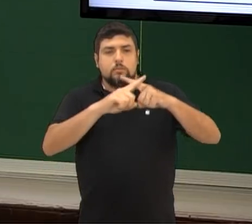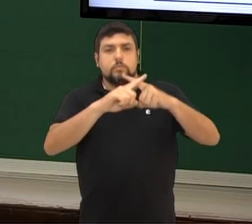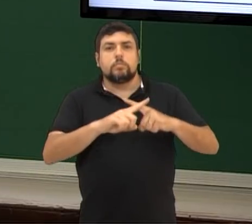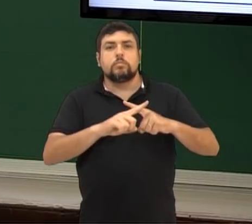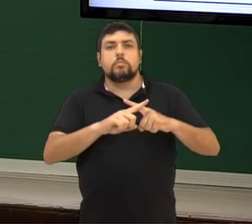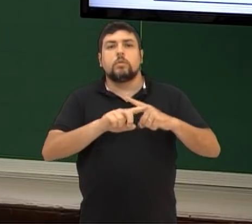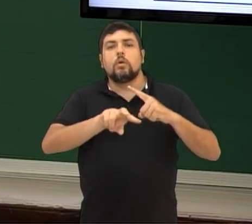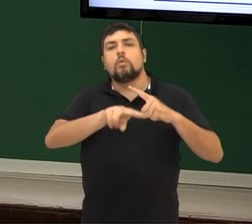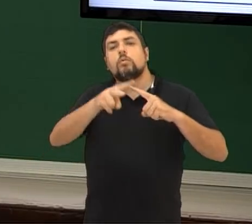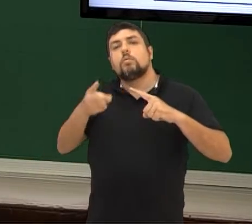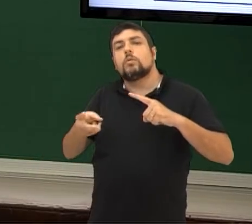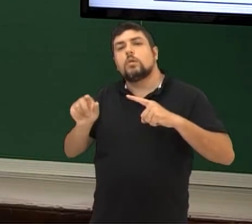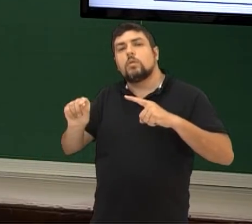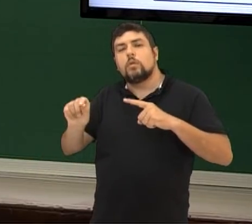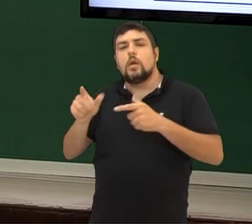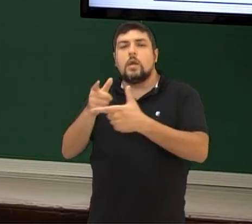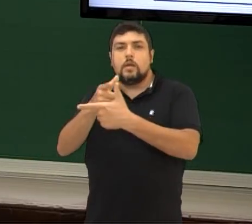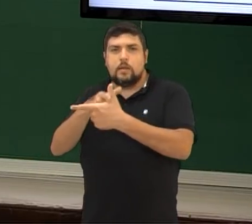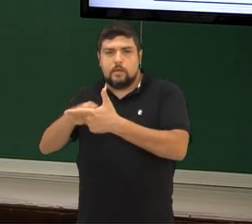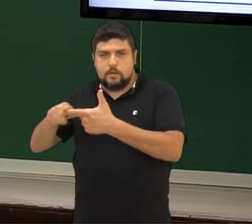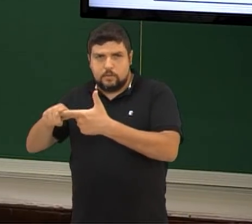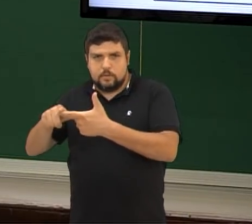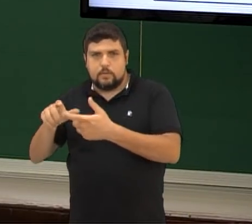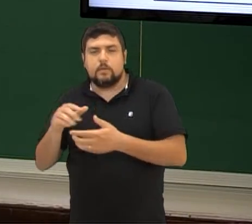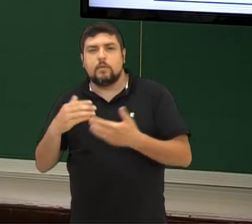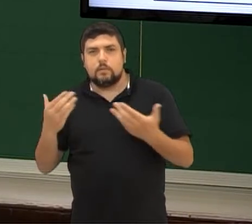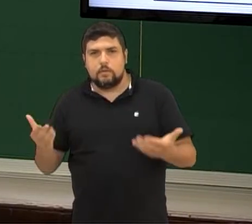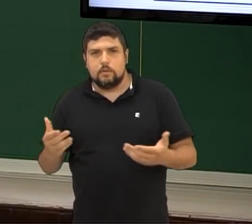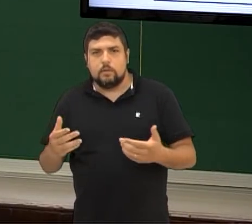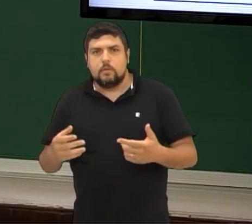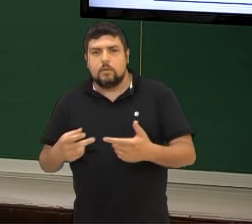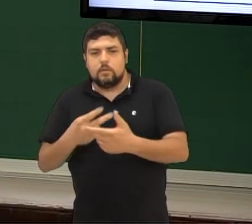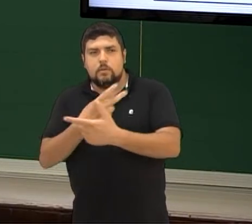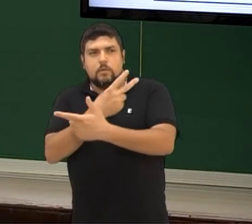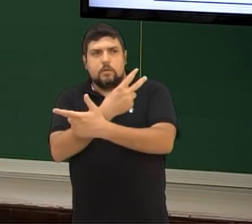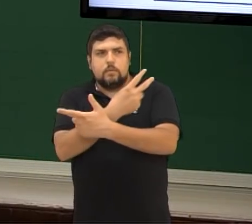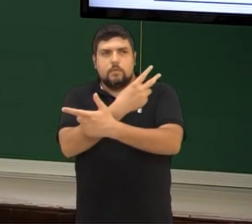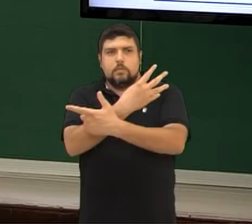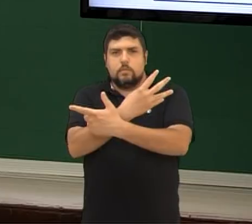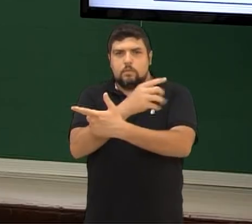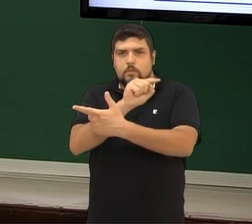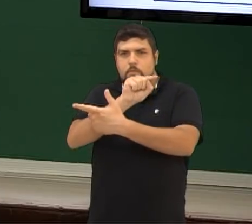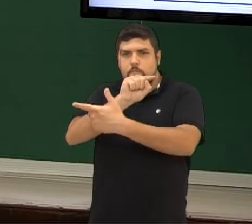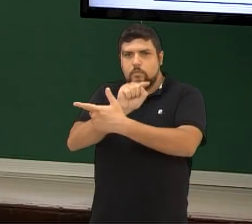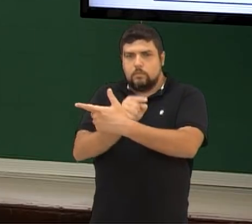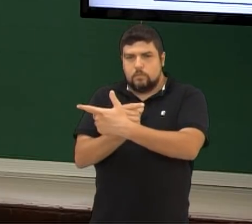a divisão. Você tem esse valor de 24.000,